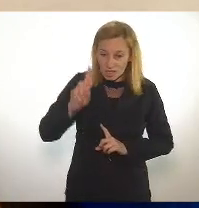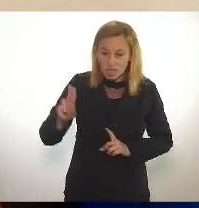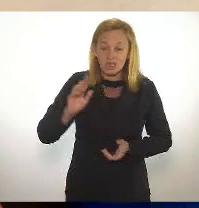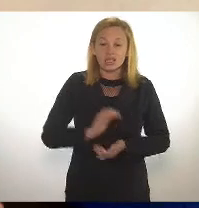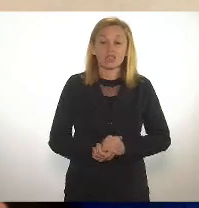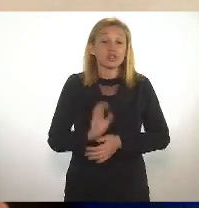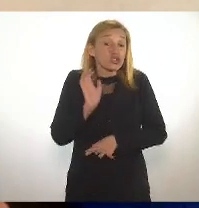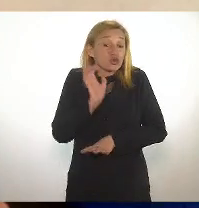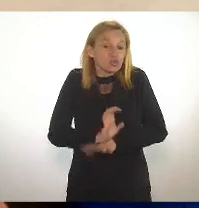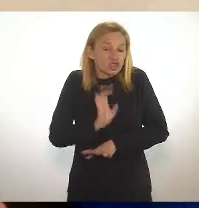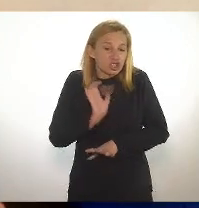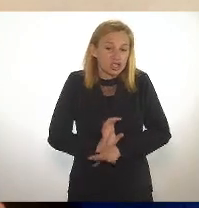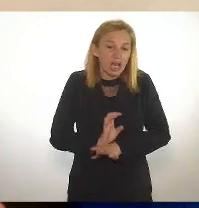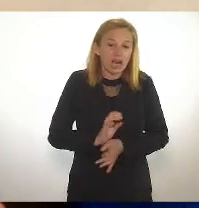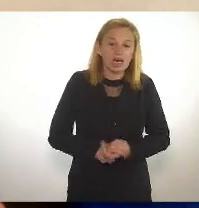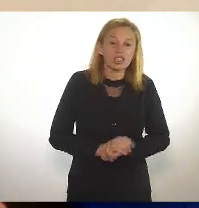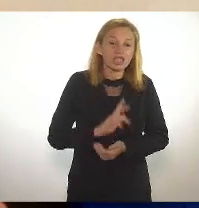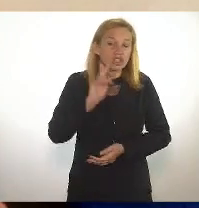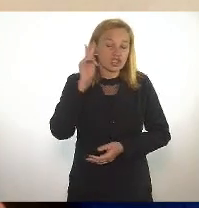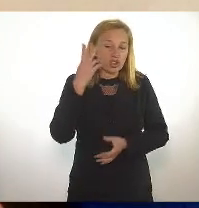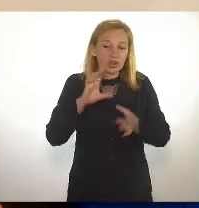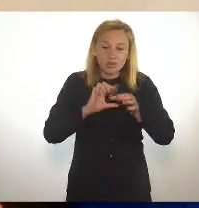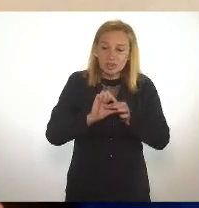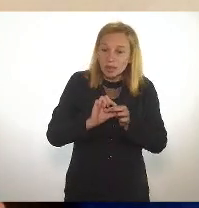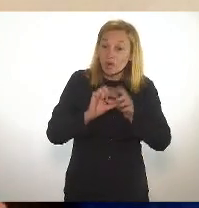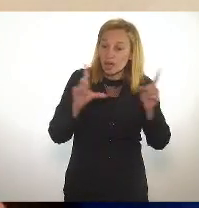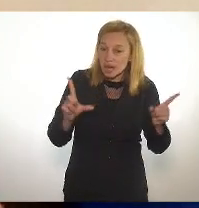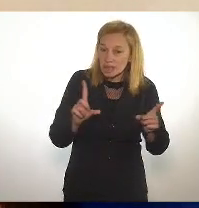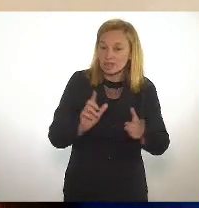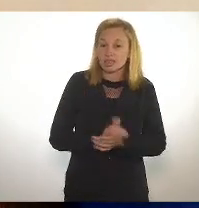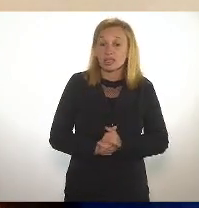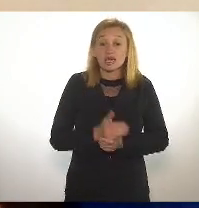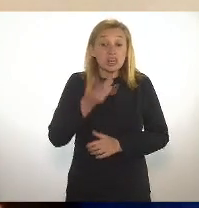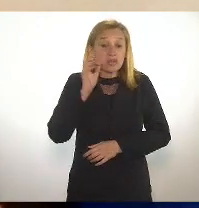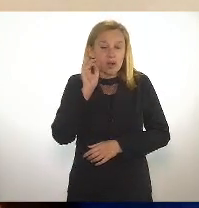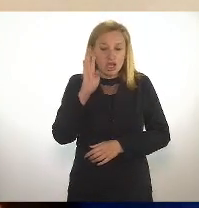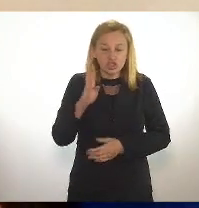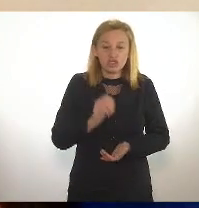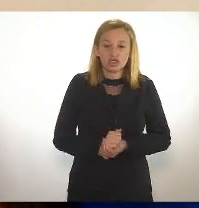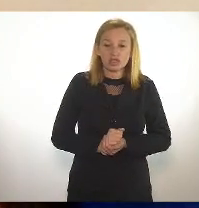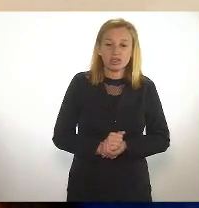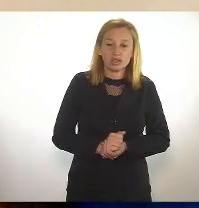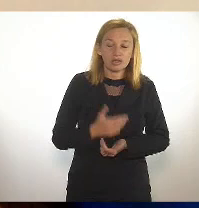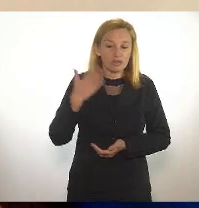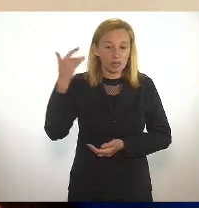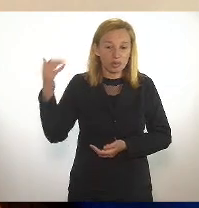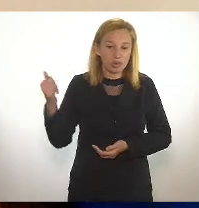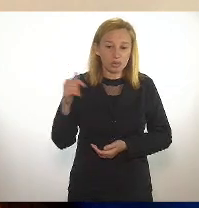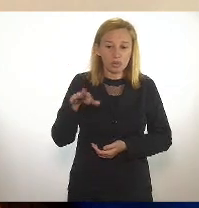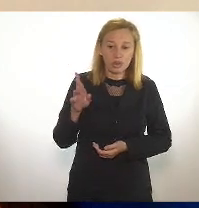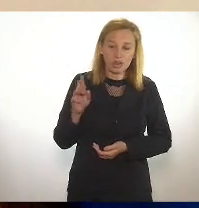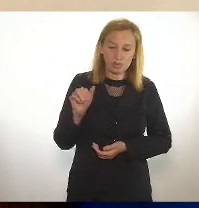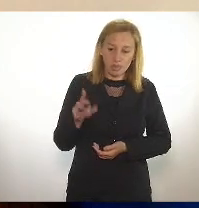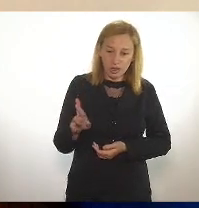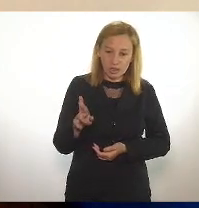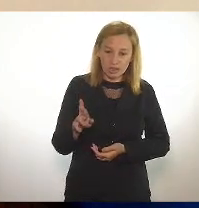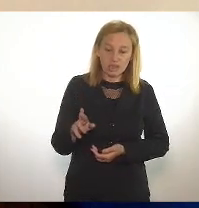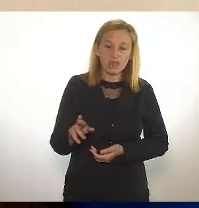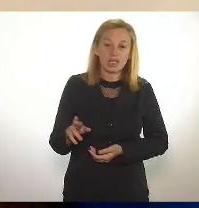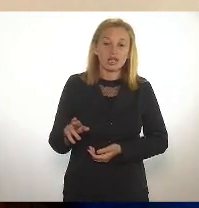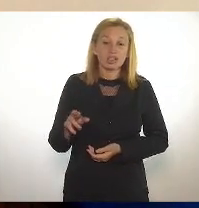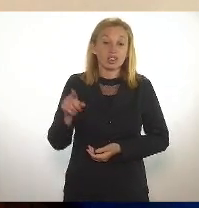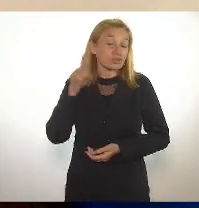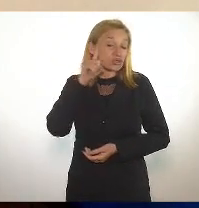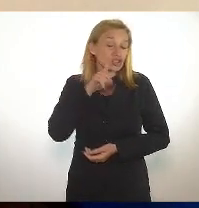estado historicamente democrata e por aí vai. Você imagina no famoso Midwest, né, no meio dos Estados Unidos,